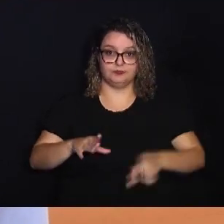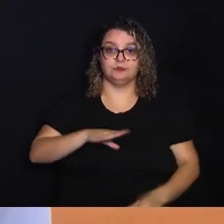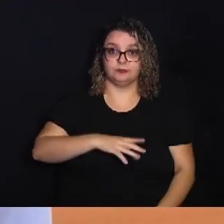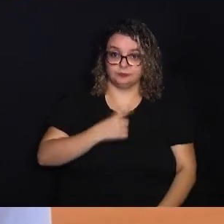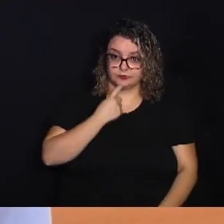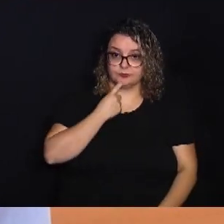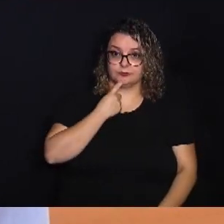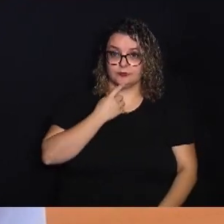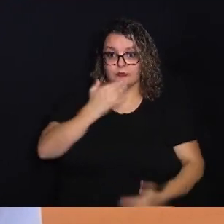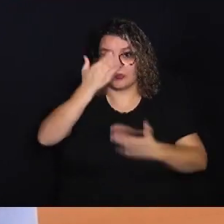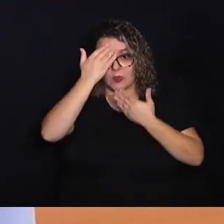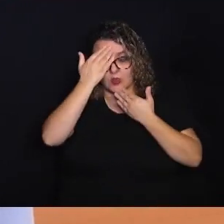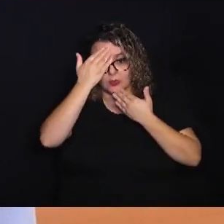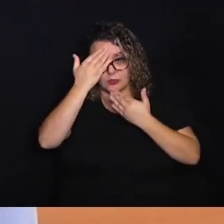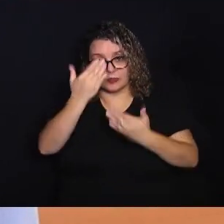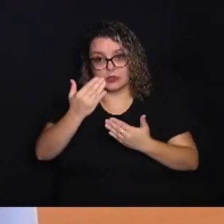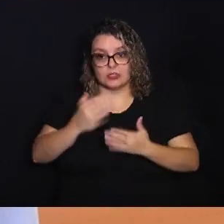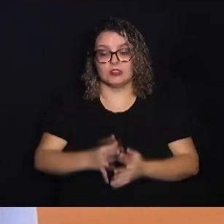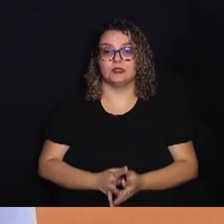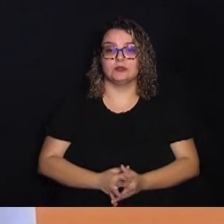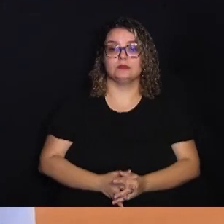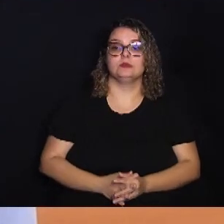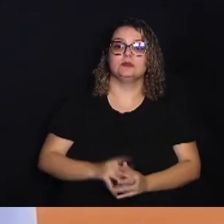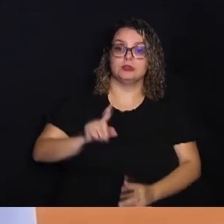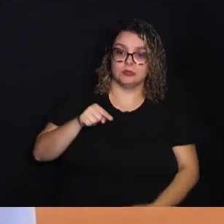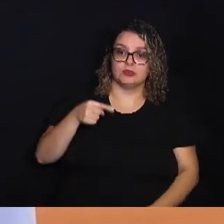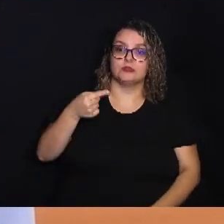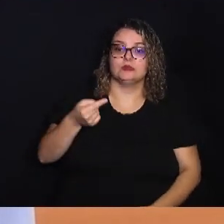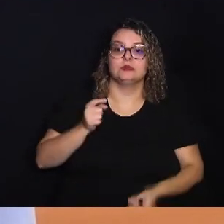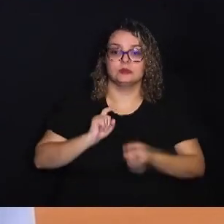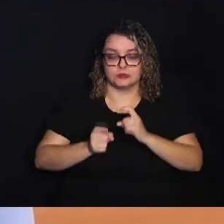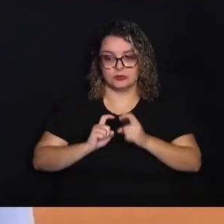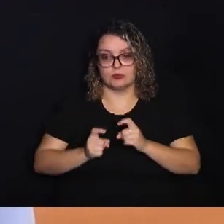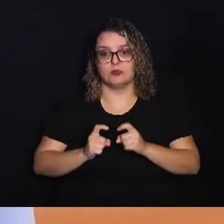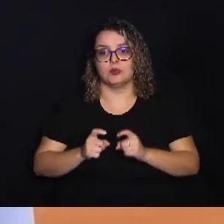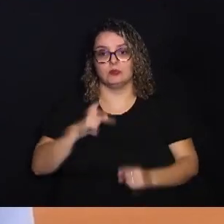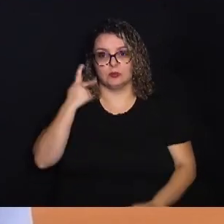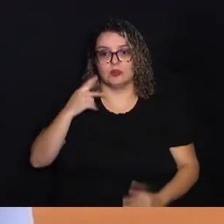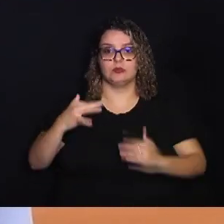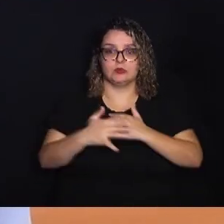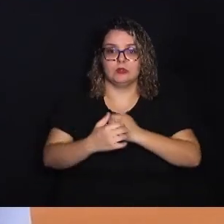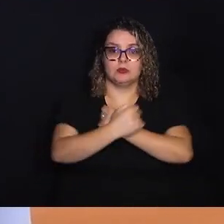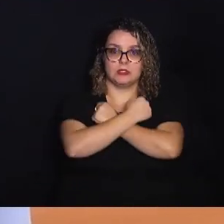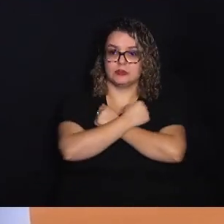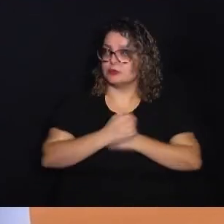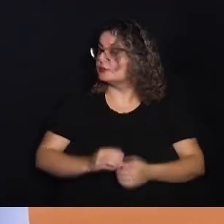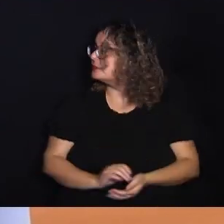com a população de Campinas meu muito obrigado e até a próxima reunião de política Urbana um abraço